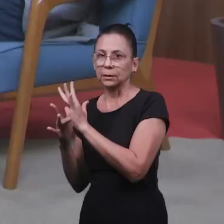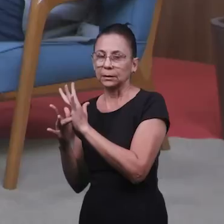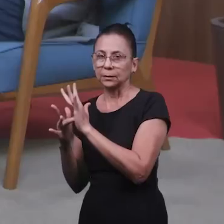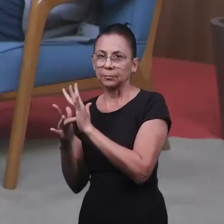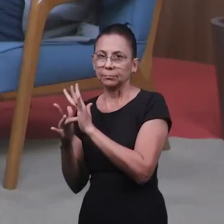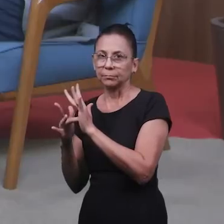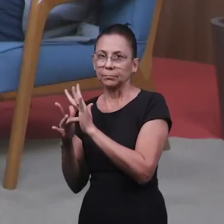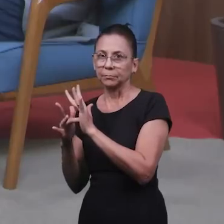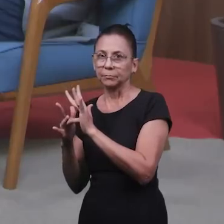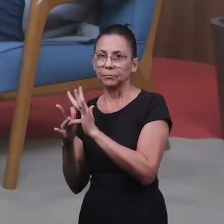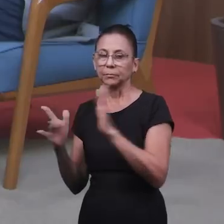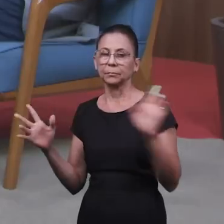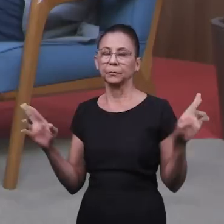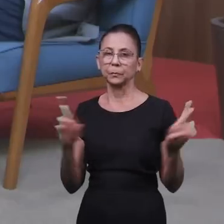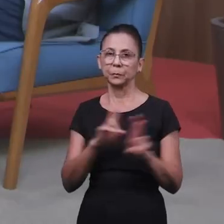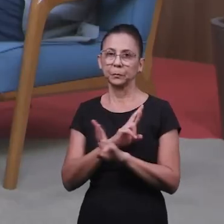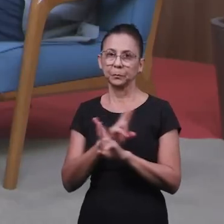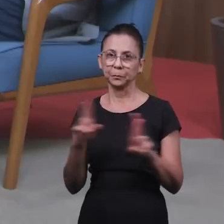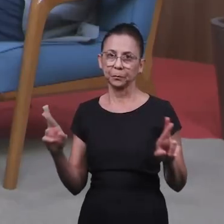informações?